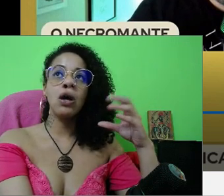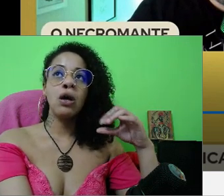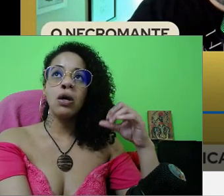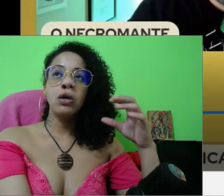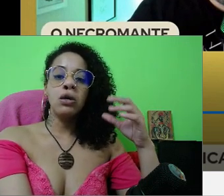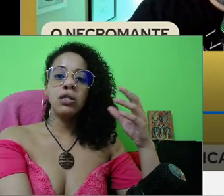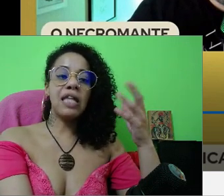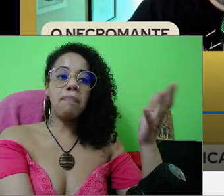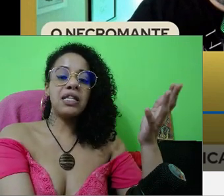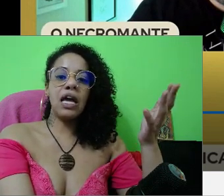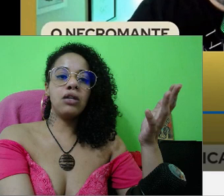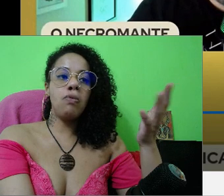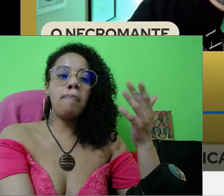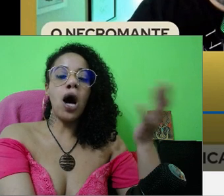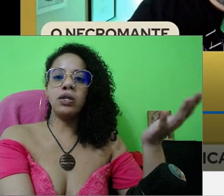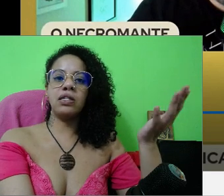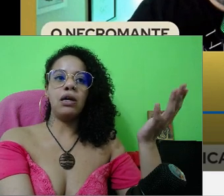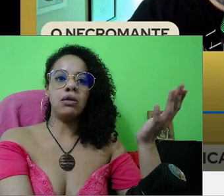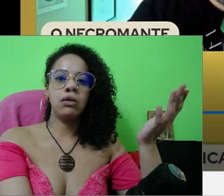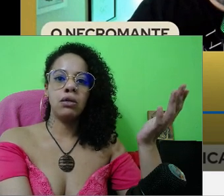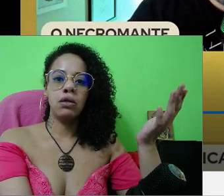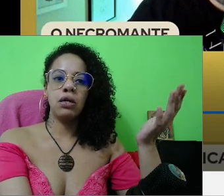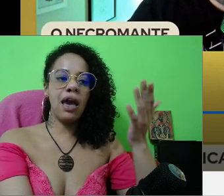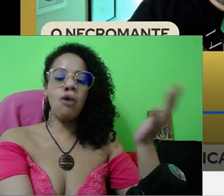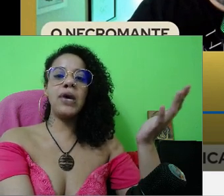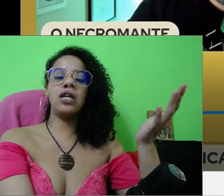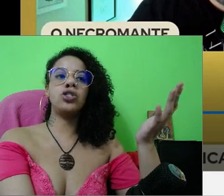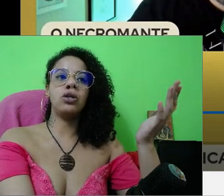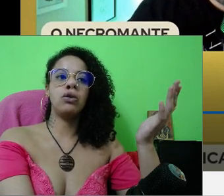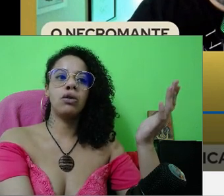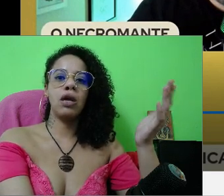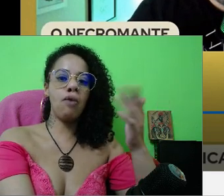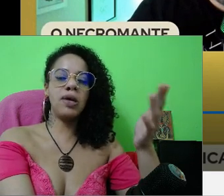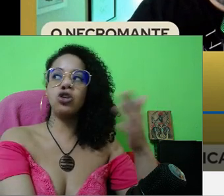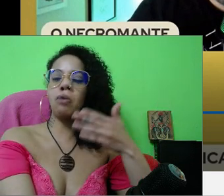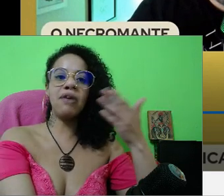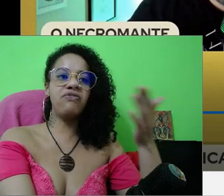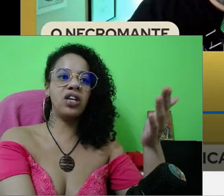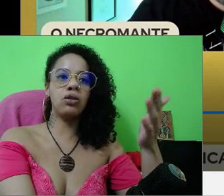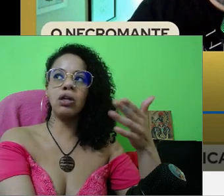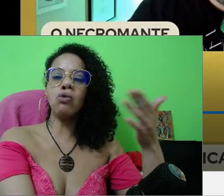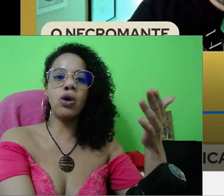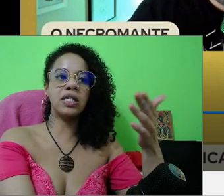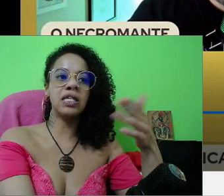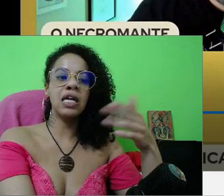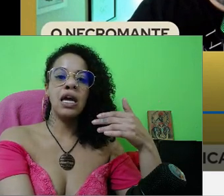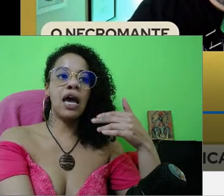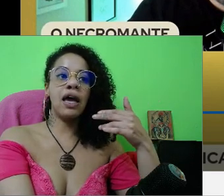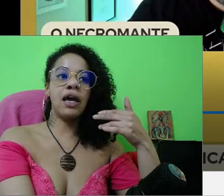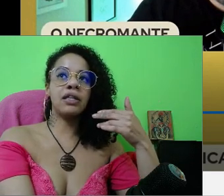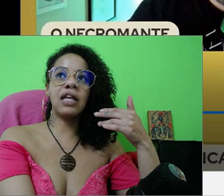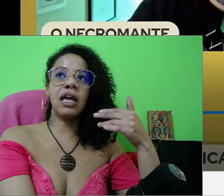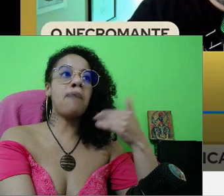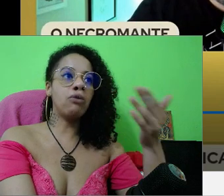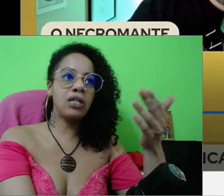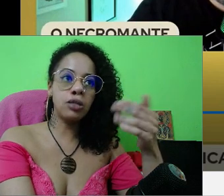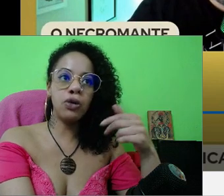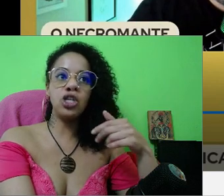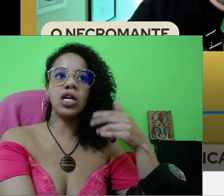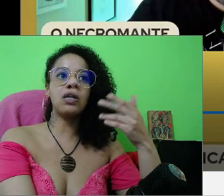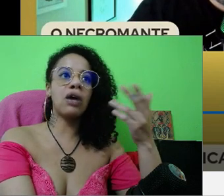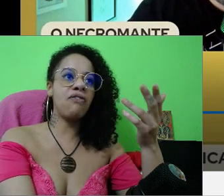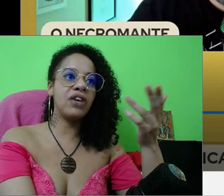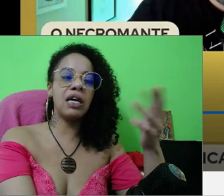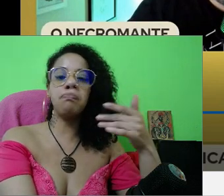ficar debatendo bosta Realmente realmente eu tenho uma vida eu tenho coisas tem